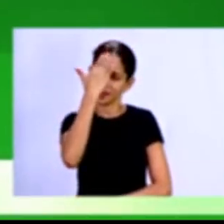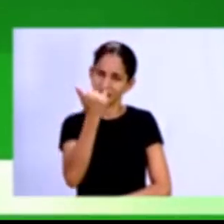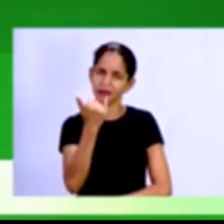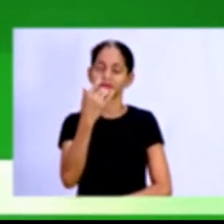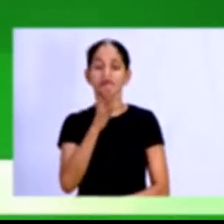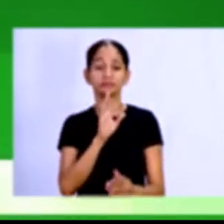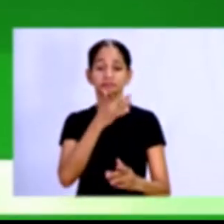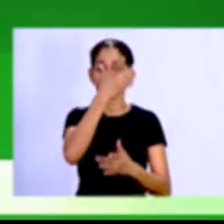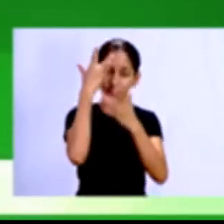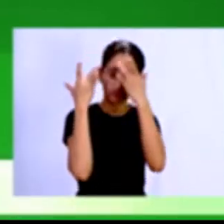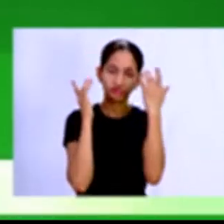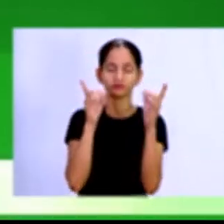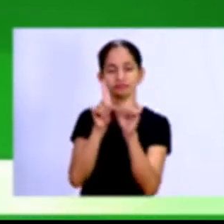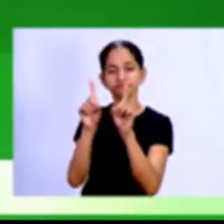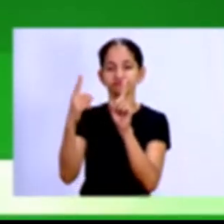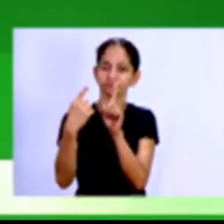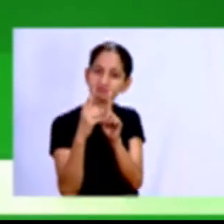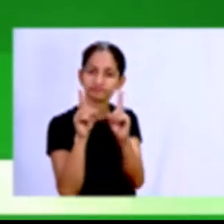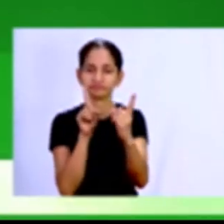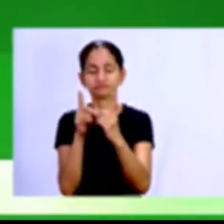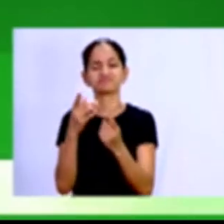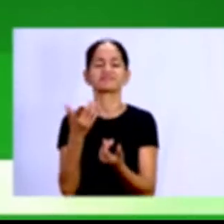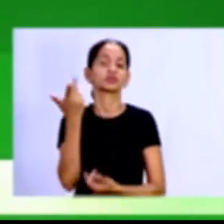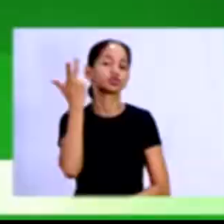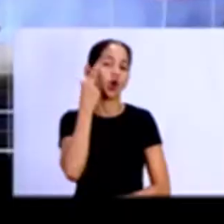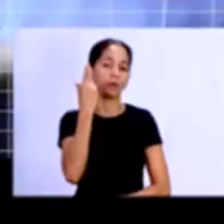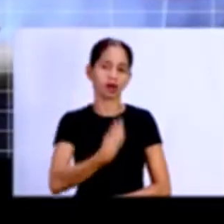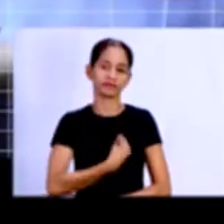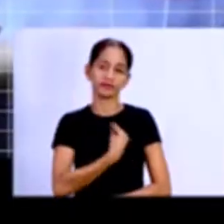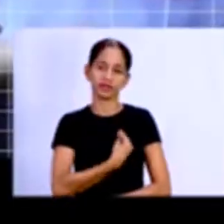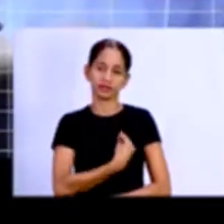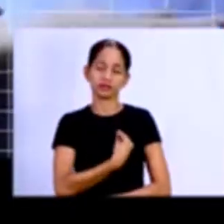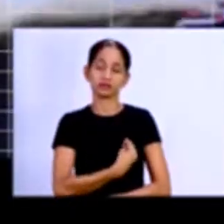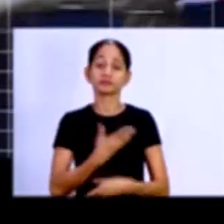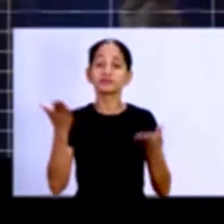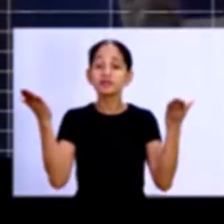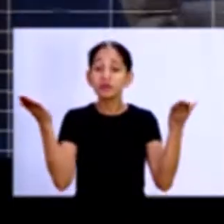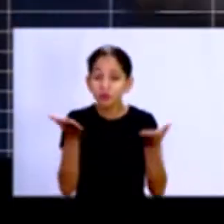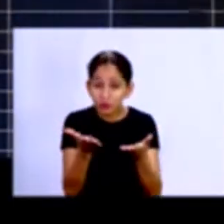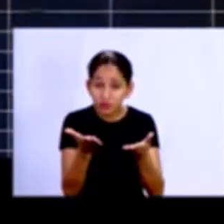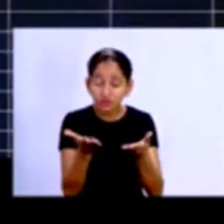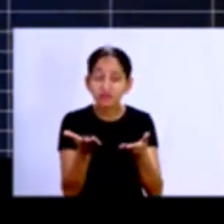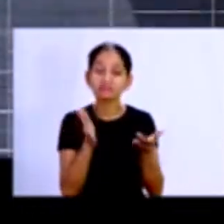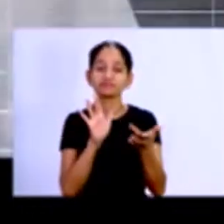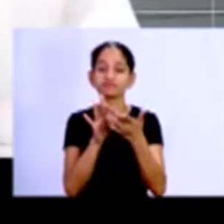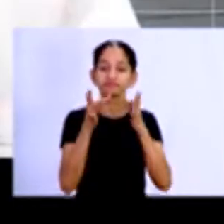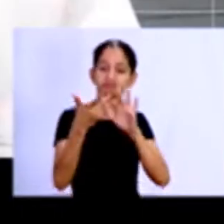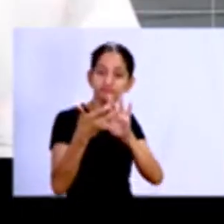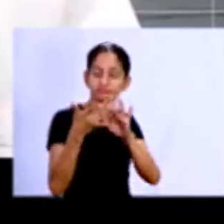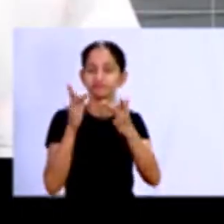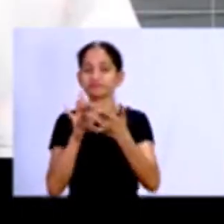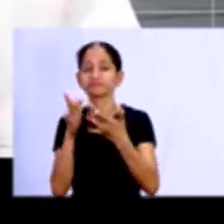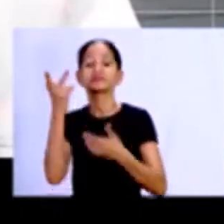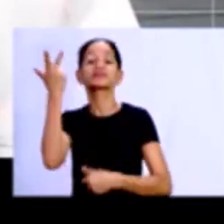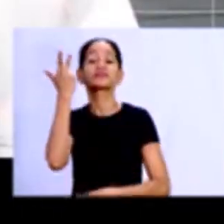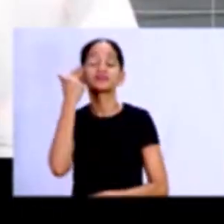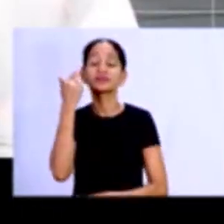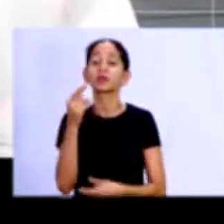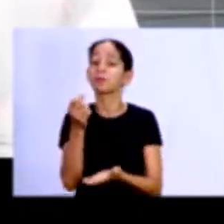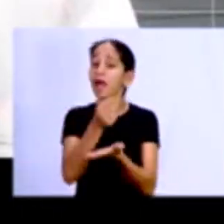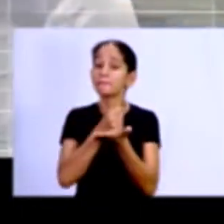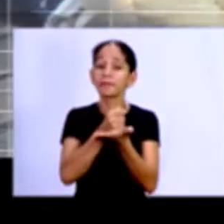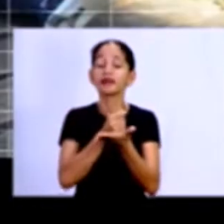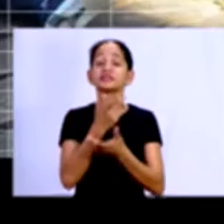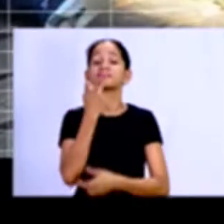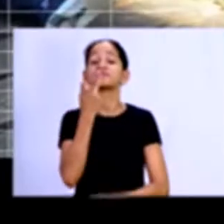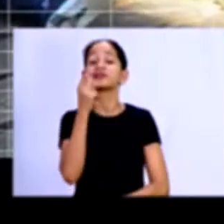companhia de outras pessoas era uma questão de sobrevivência. E atualmente essa relação com o outro ainda é a base do